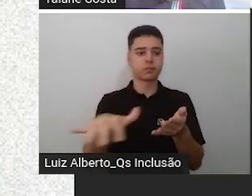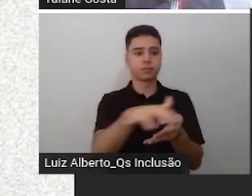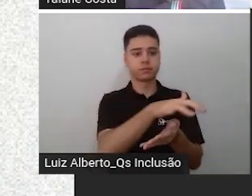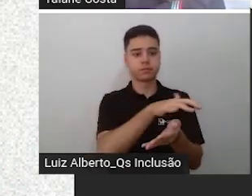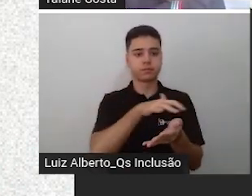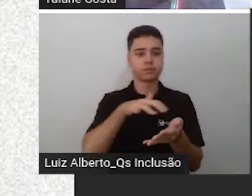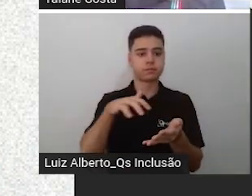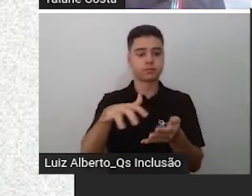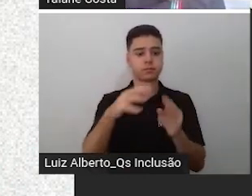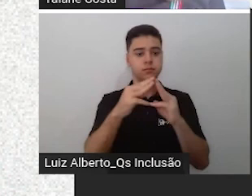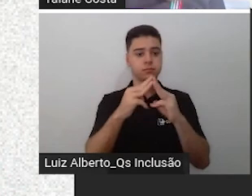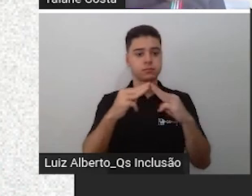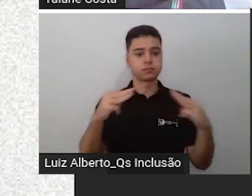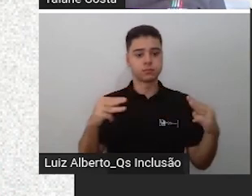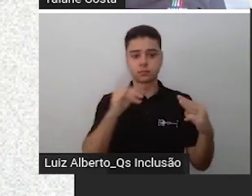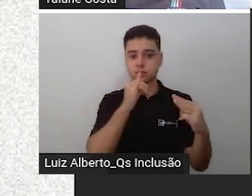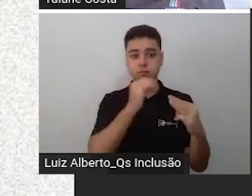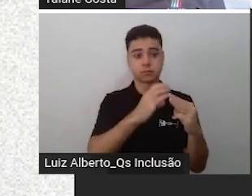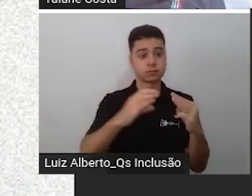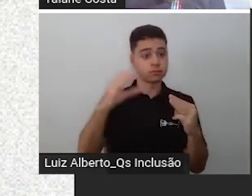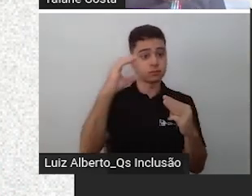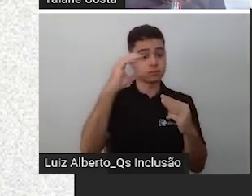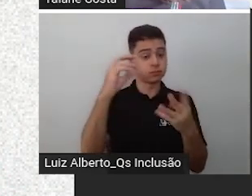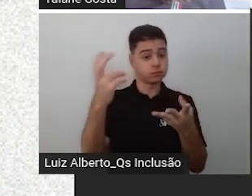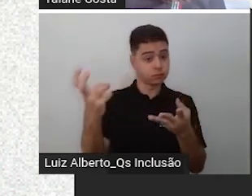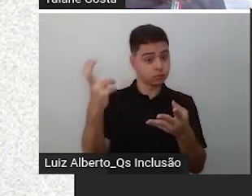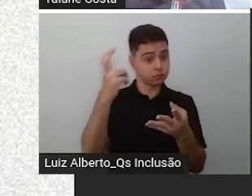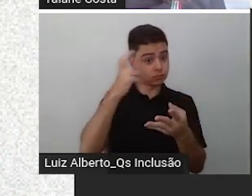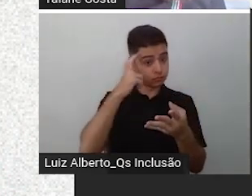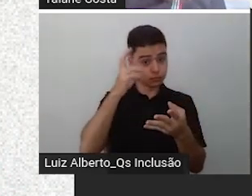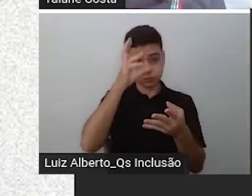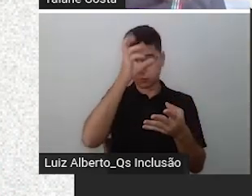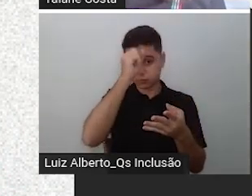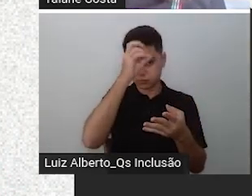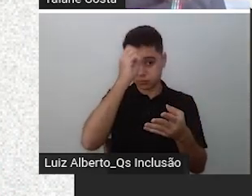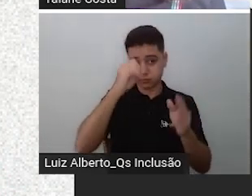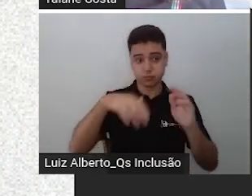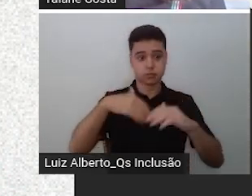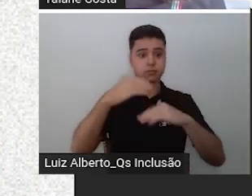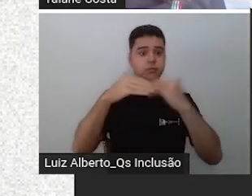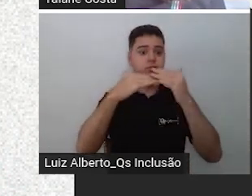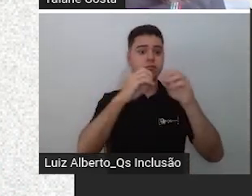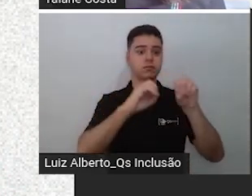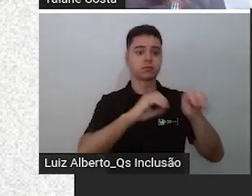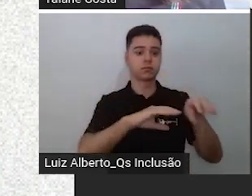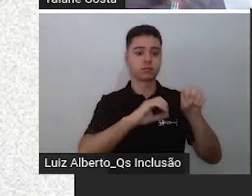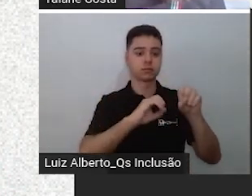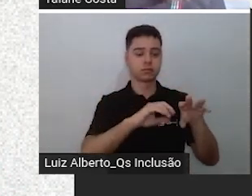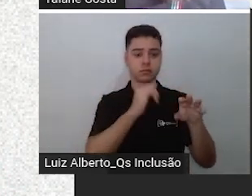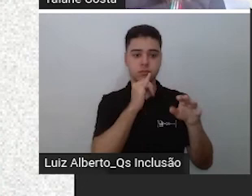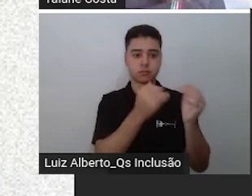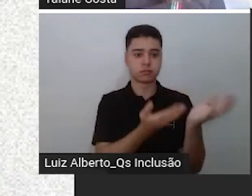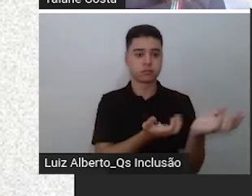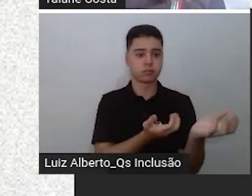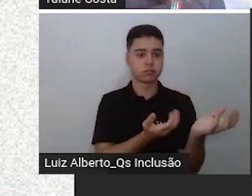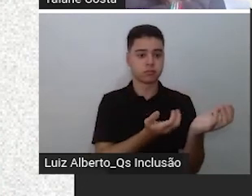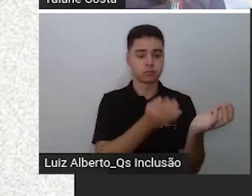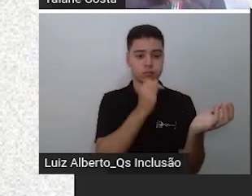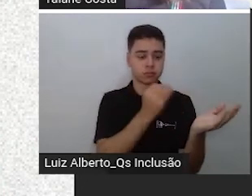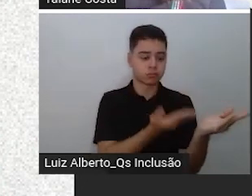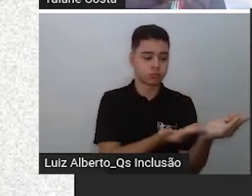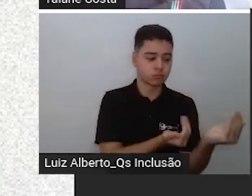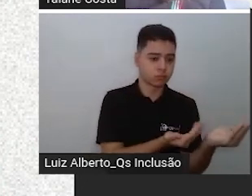o museu, os centros culturais, é um espaço de aprendizagem, de educação, que vai da educação